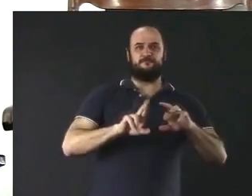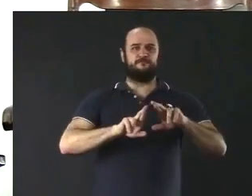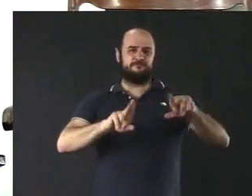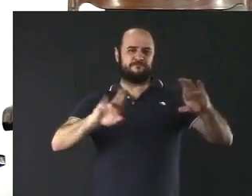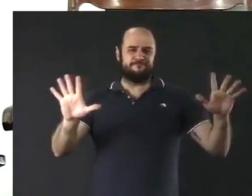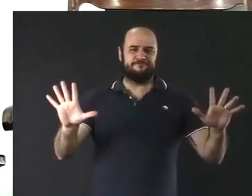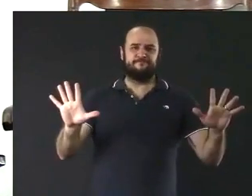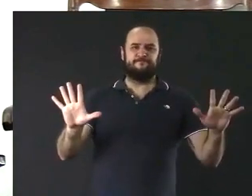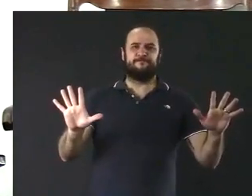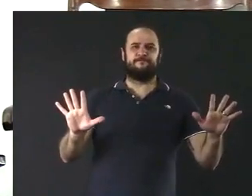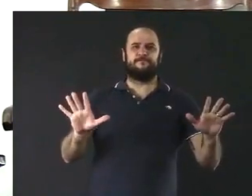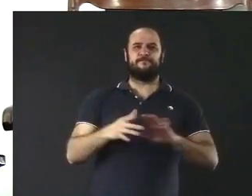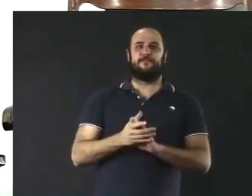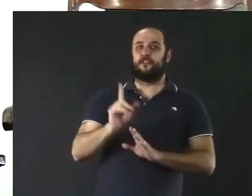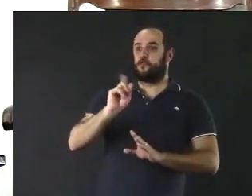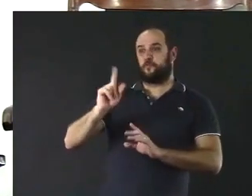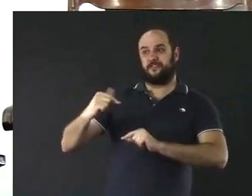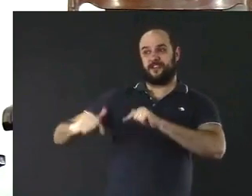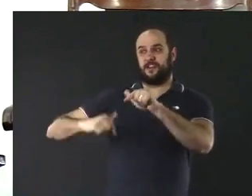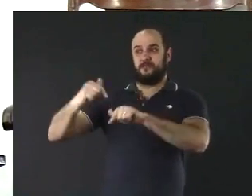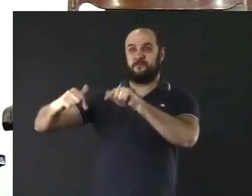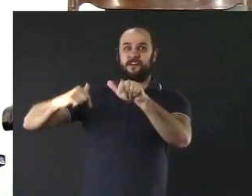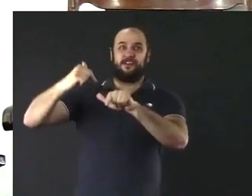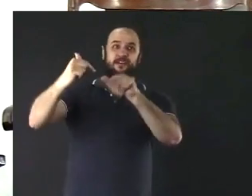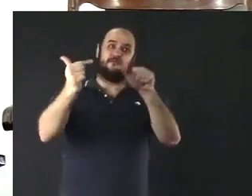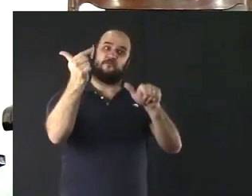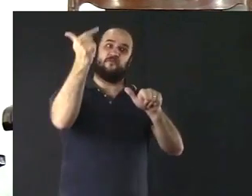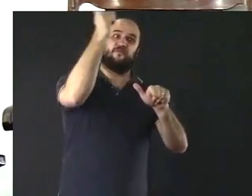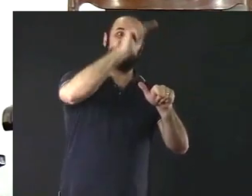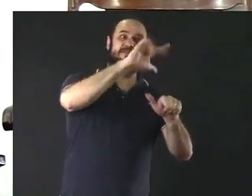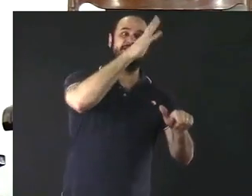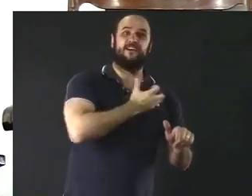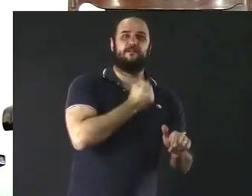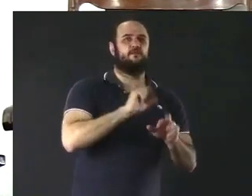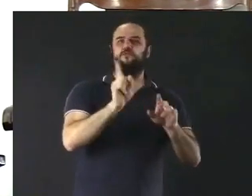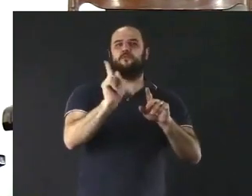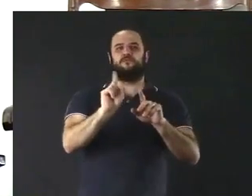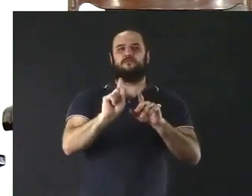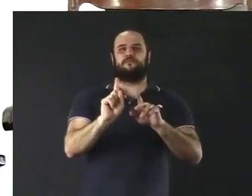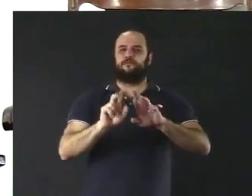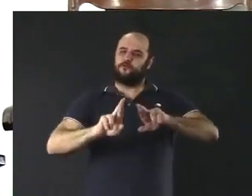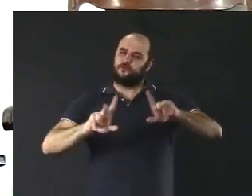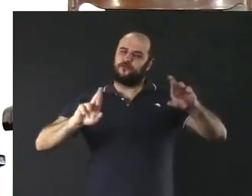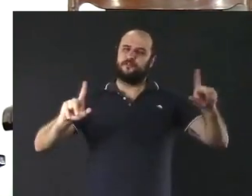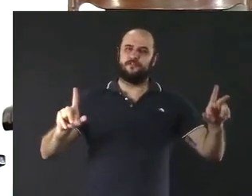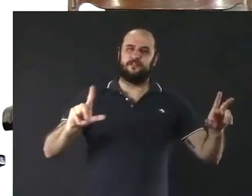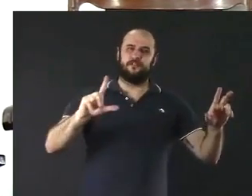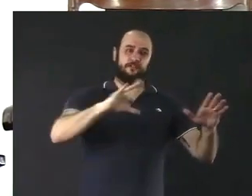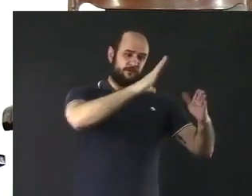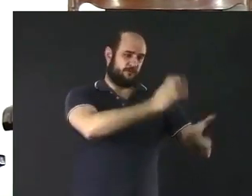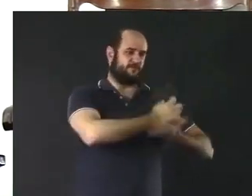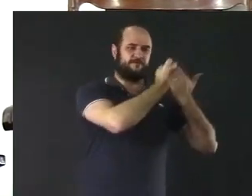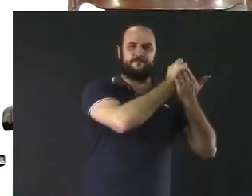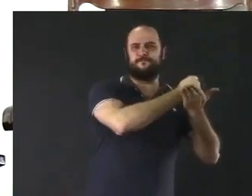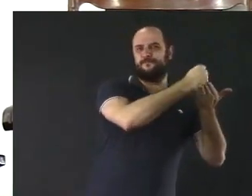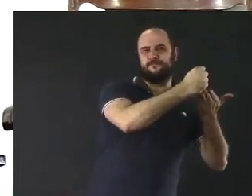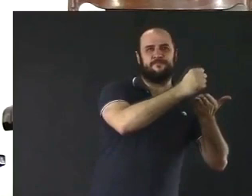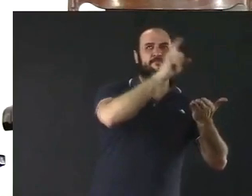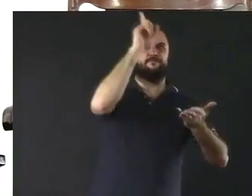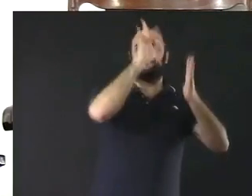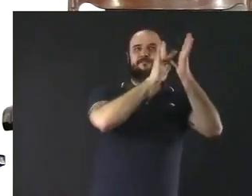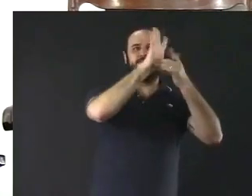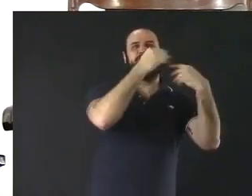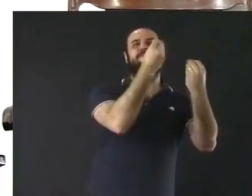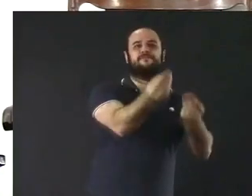é percorrendo para alcançar a salvação. Isso é Deus por meio de Cristo que concede a você, mas é